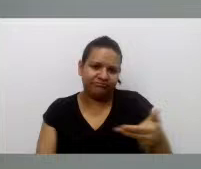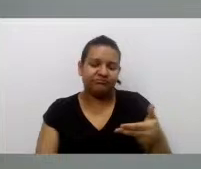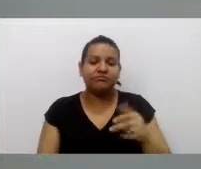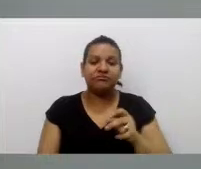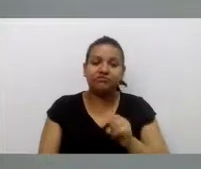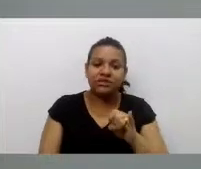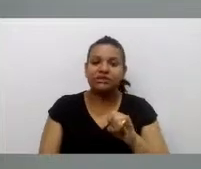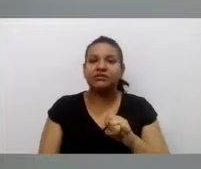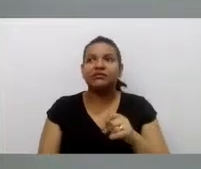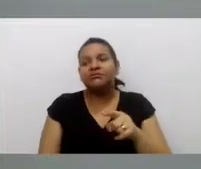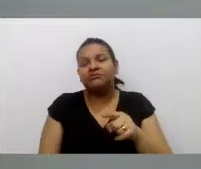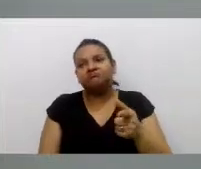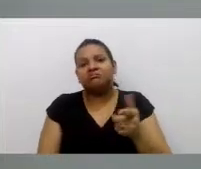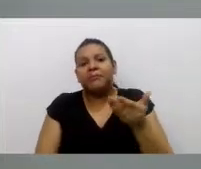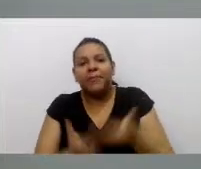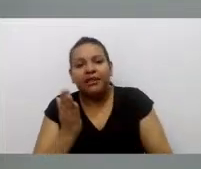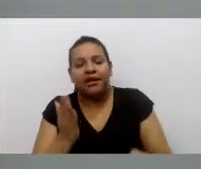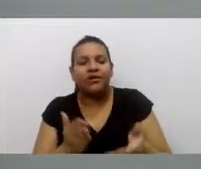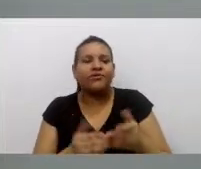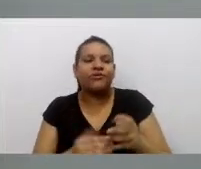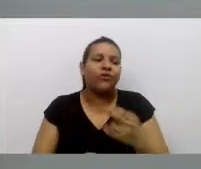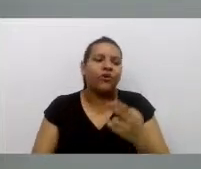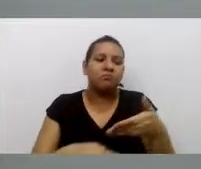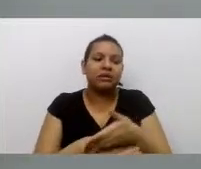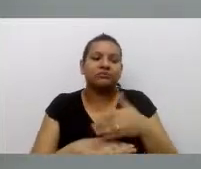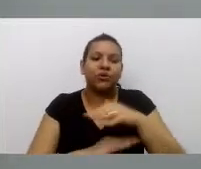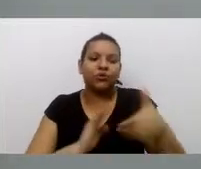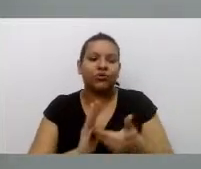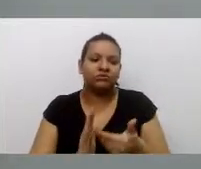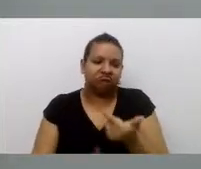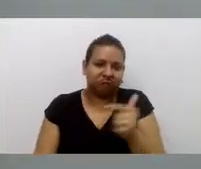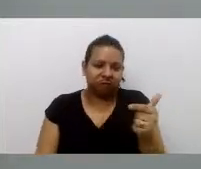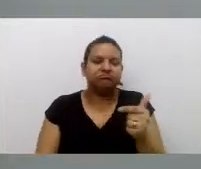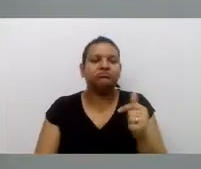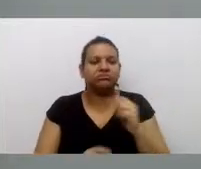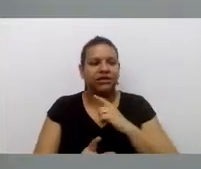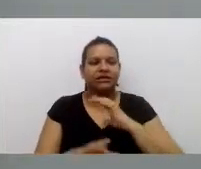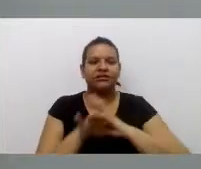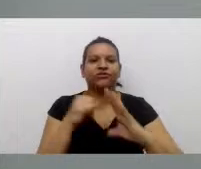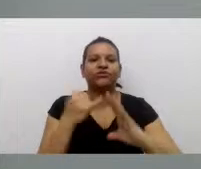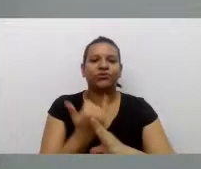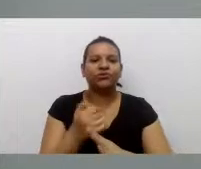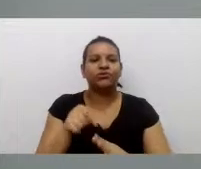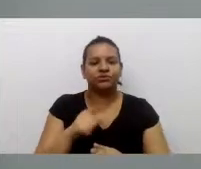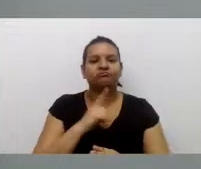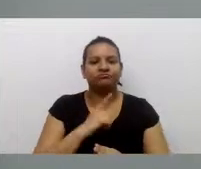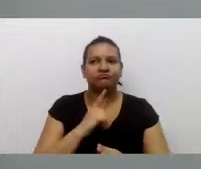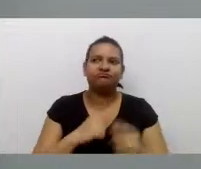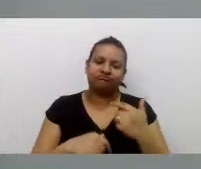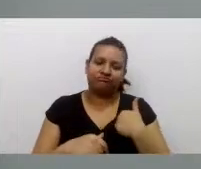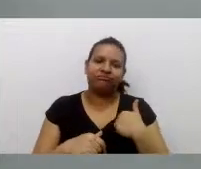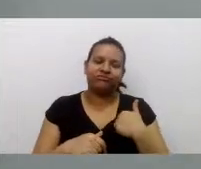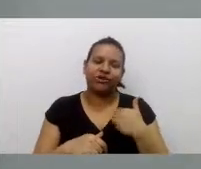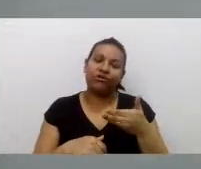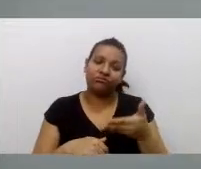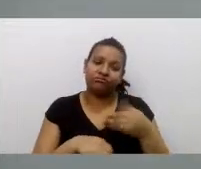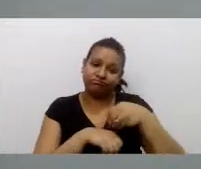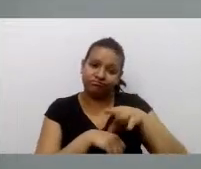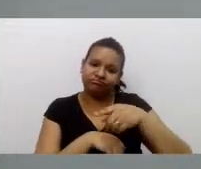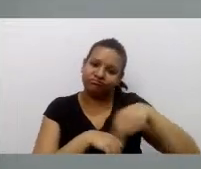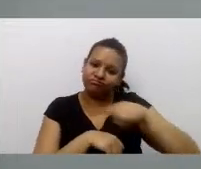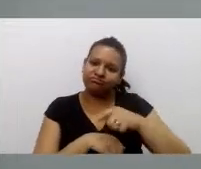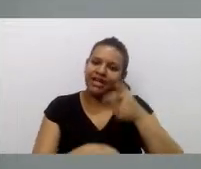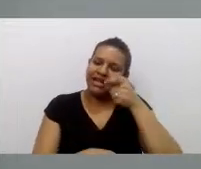alguma sessão ou não tenha conseguido participar de todas, elas estão aqui no YouTube, né? Recomendo a todos, convido a todos